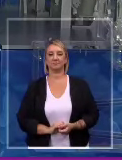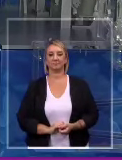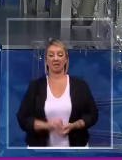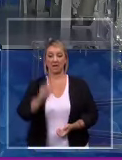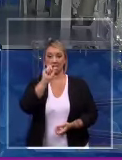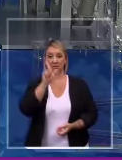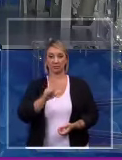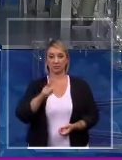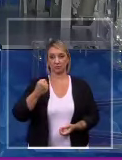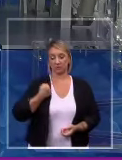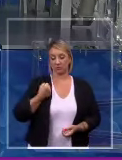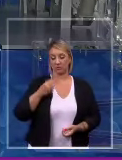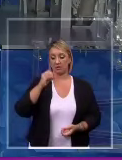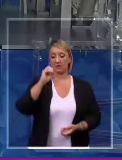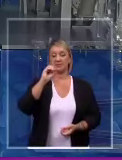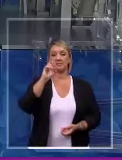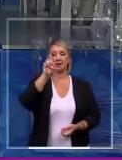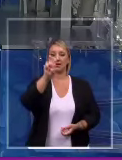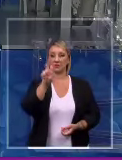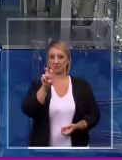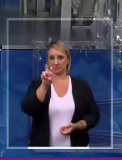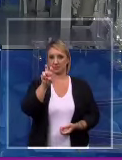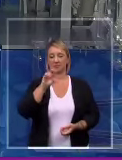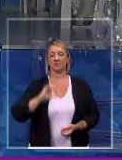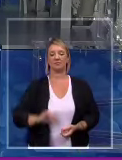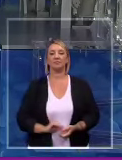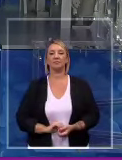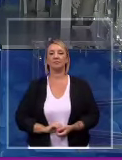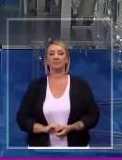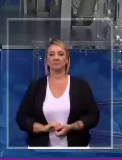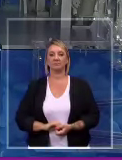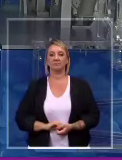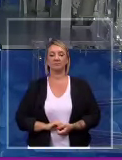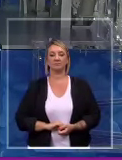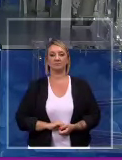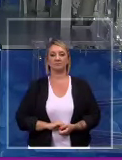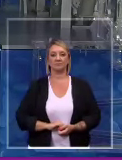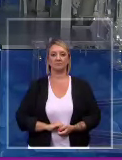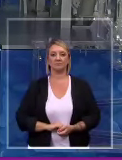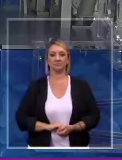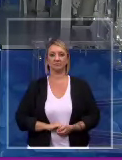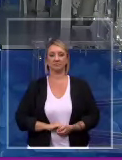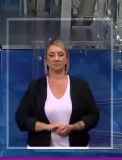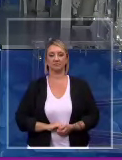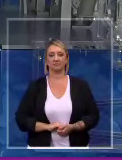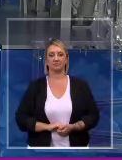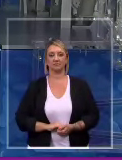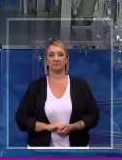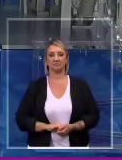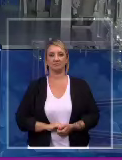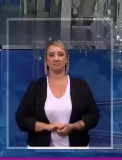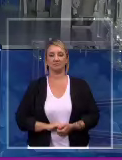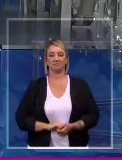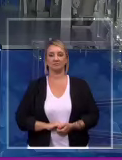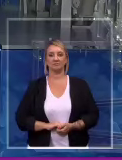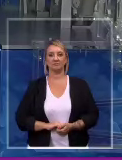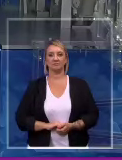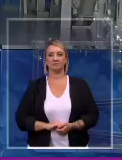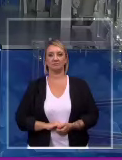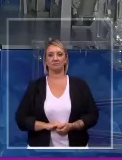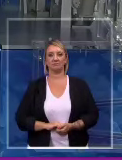bola azul número 05. Bola azul 05, terceira dezena sorteada dentre as 15 do